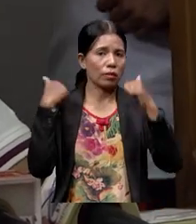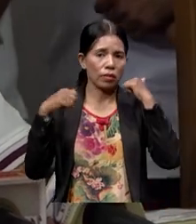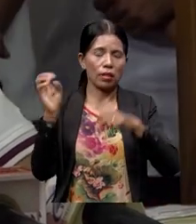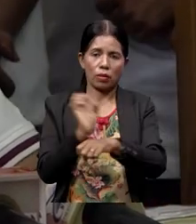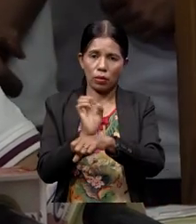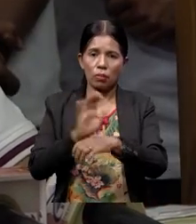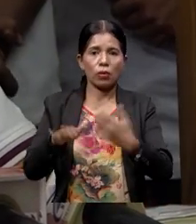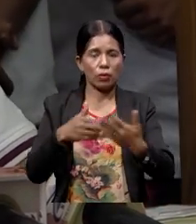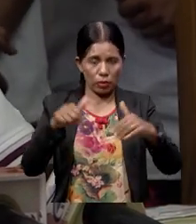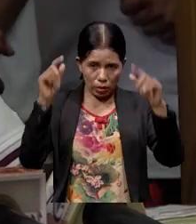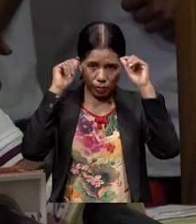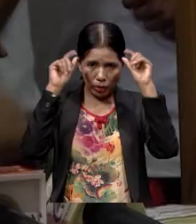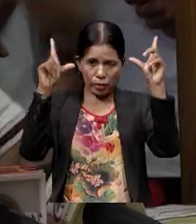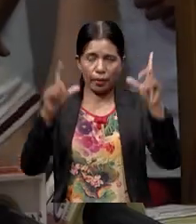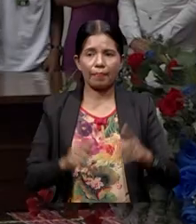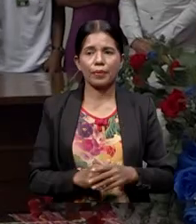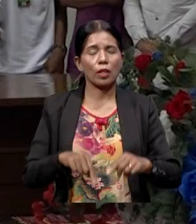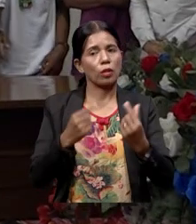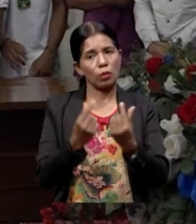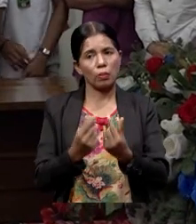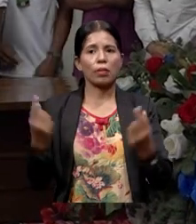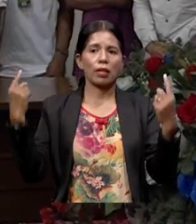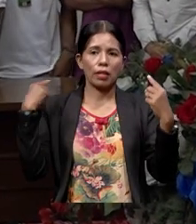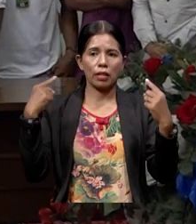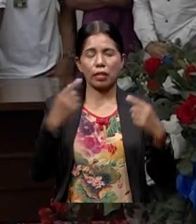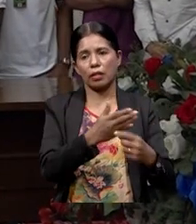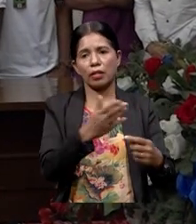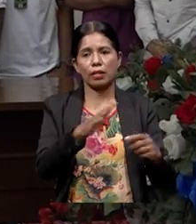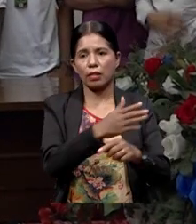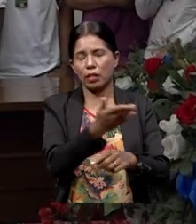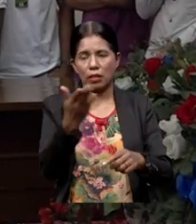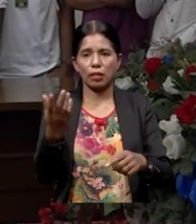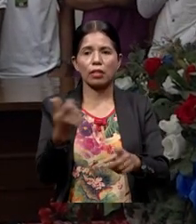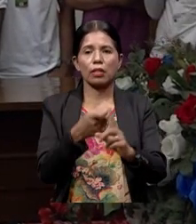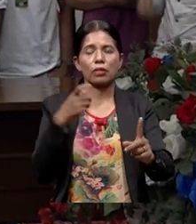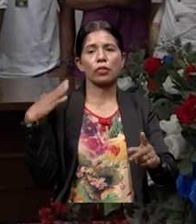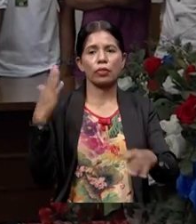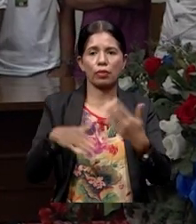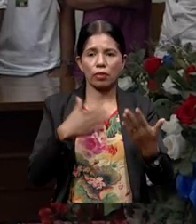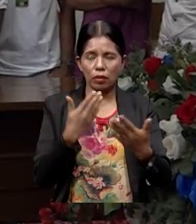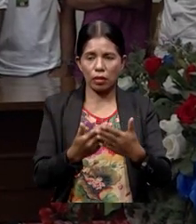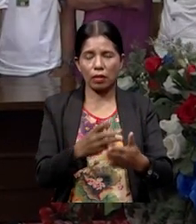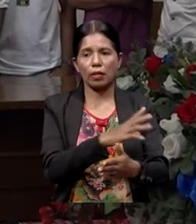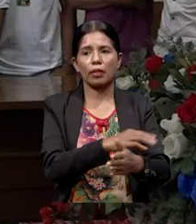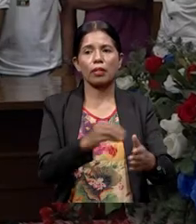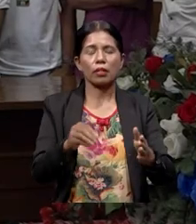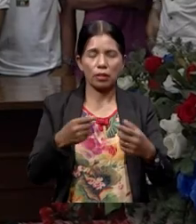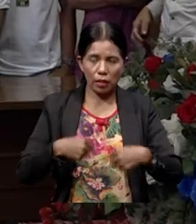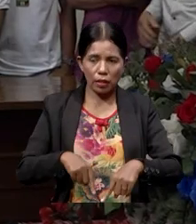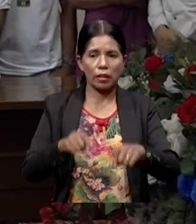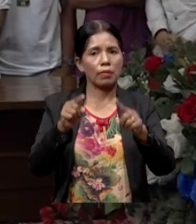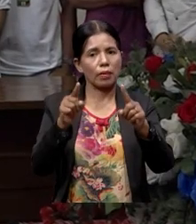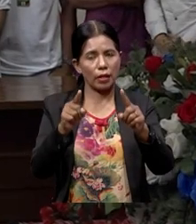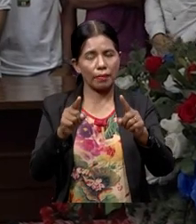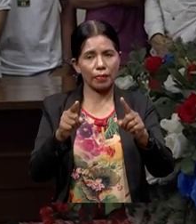antoma. Equipa Magné, Aliwan Serra Itinecotuk, Serra Messi Funsaret, Serra Numerador, Serra Vemak Situmba,